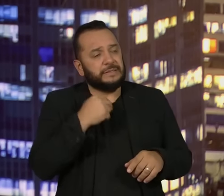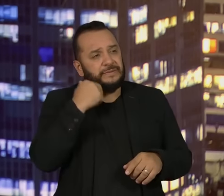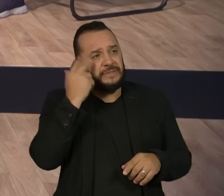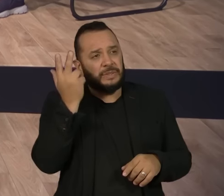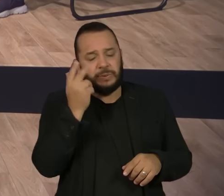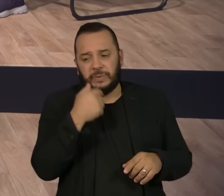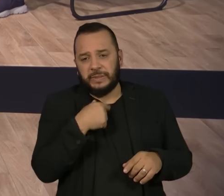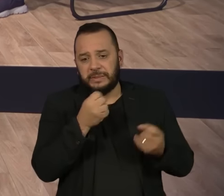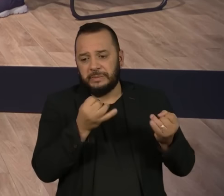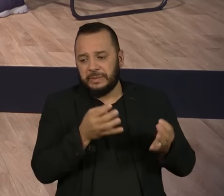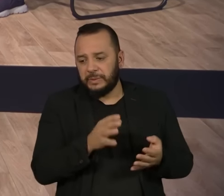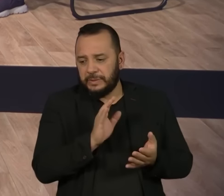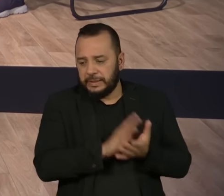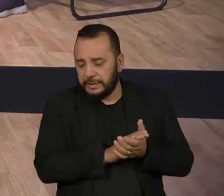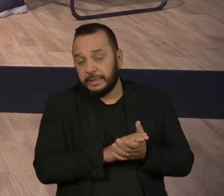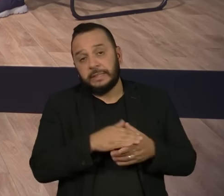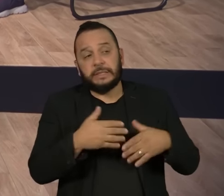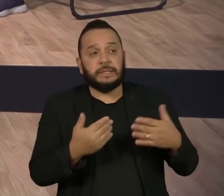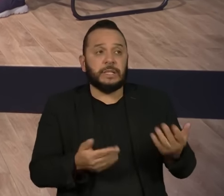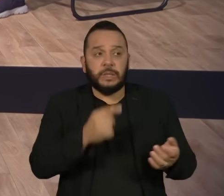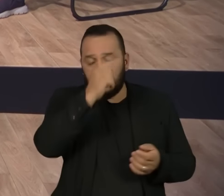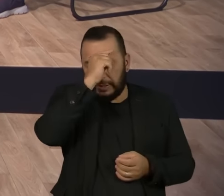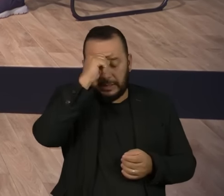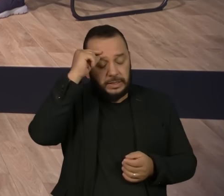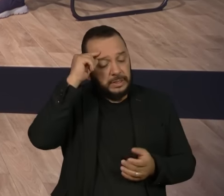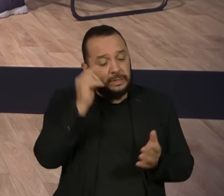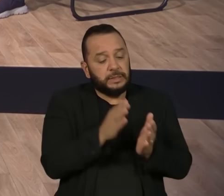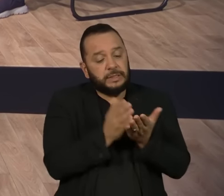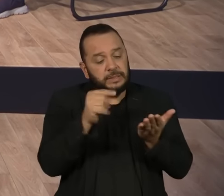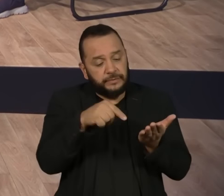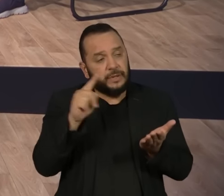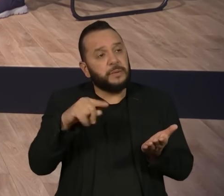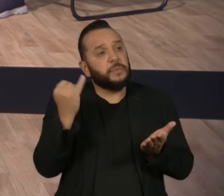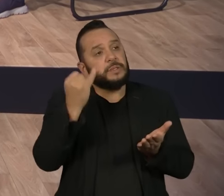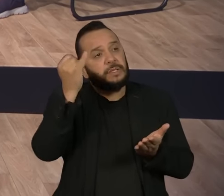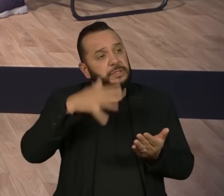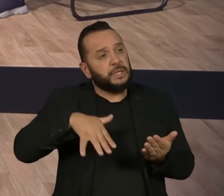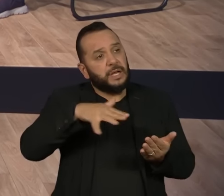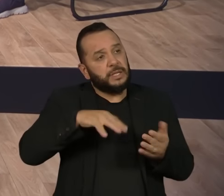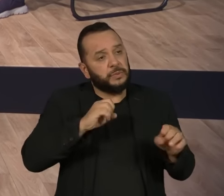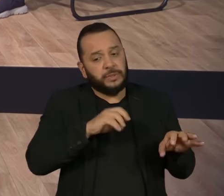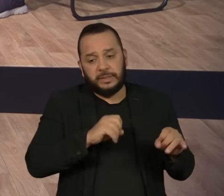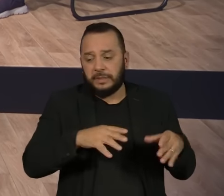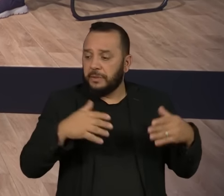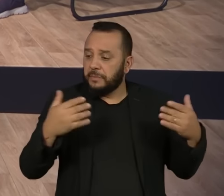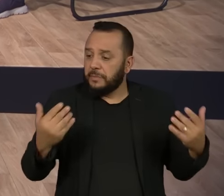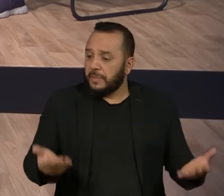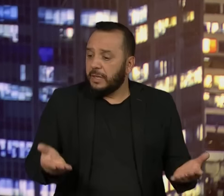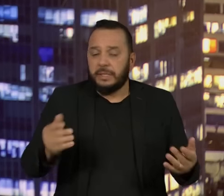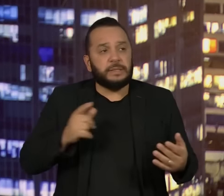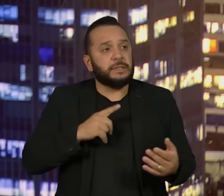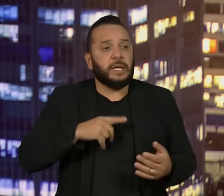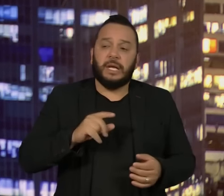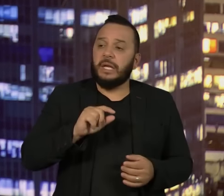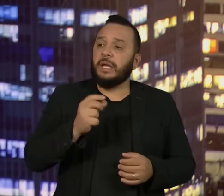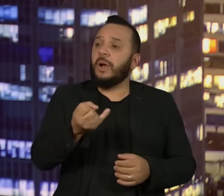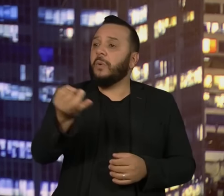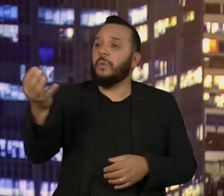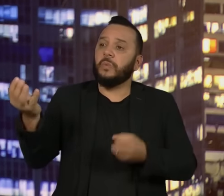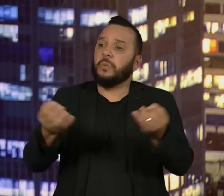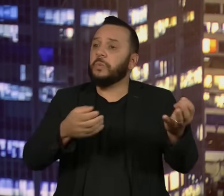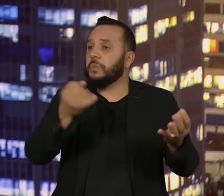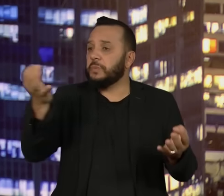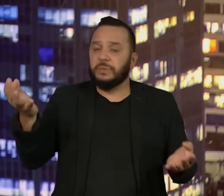do Ziraldo, afirmou que a obra era um recurso valioso na educação, mas diante das manifestações a gente vai retirar os